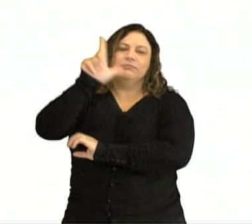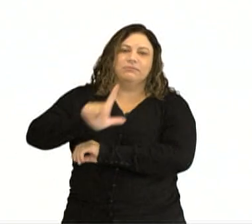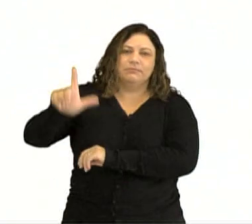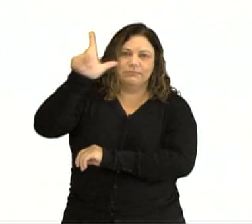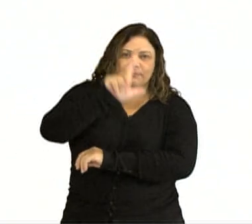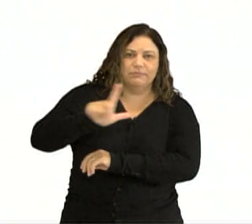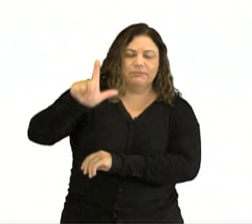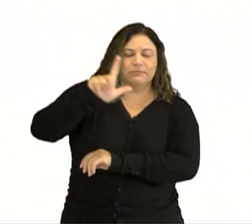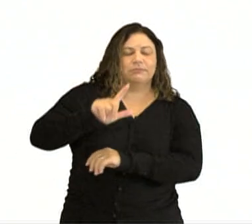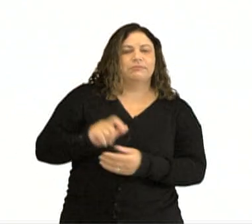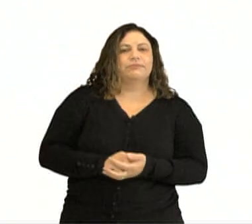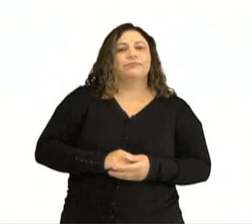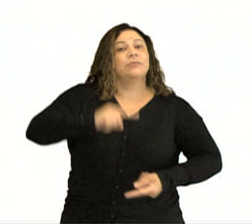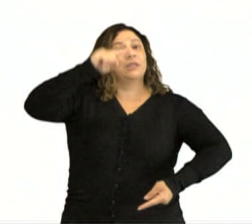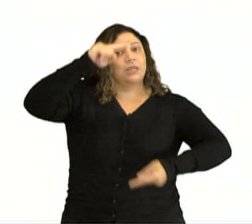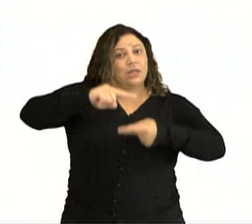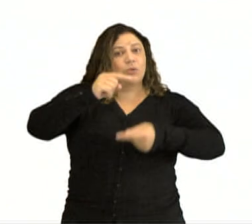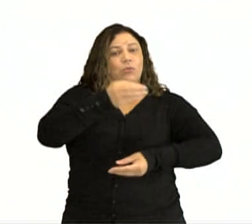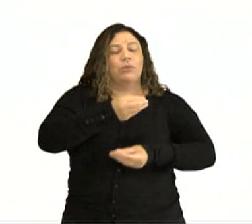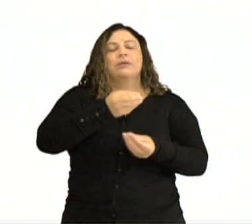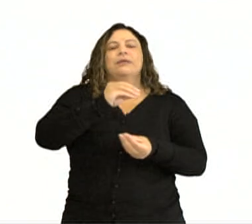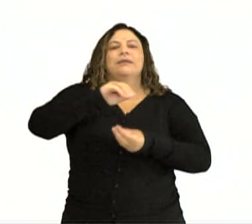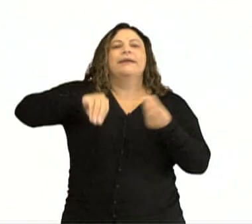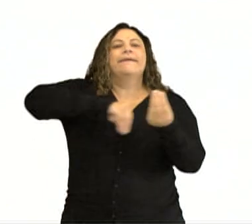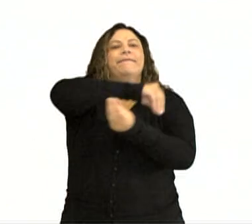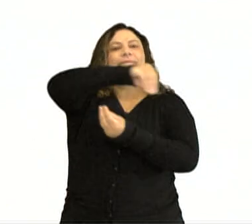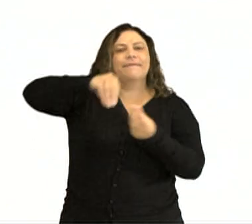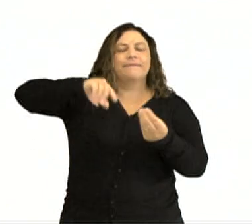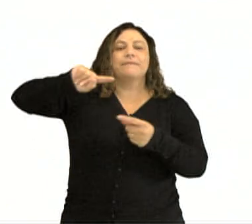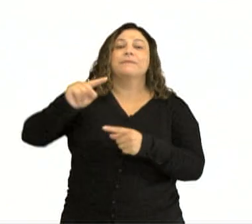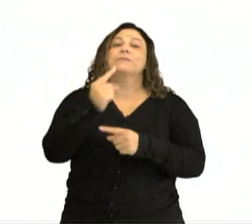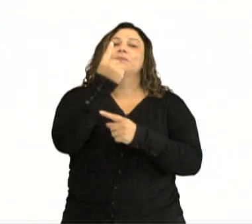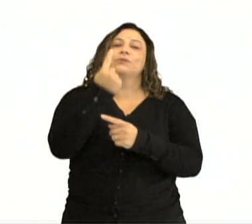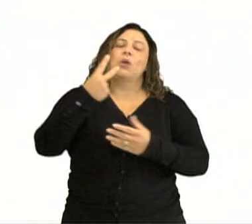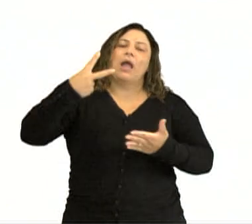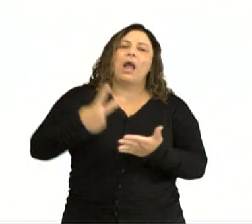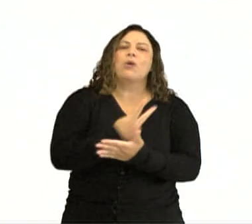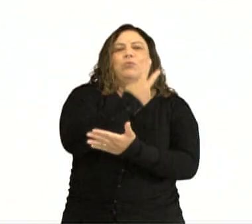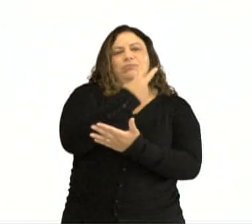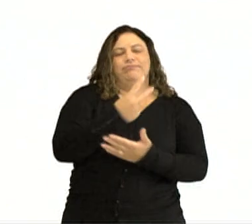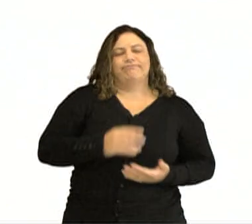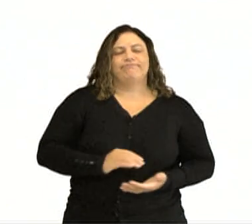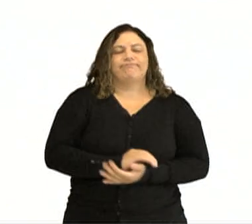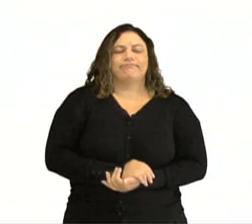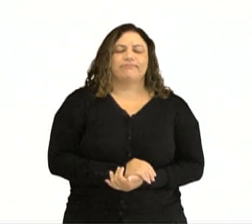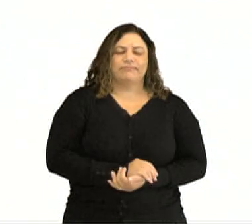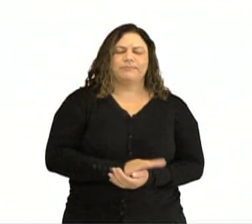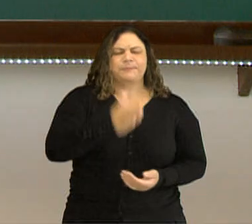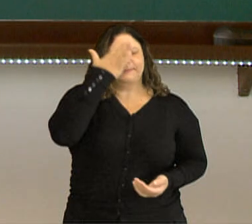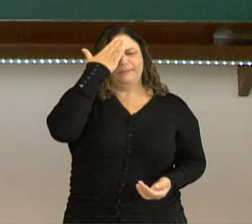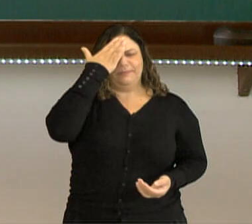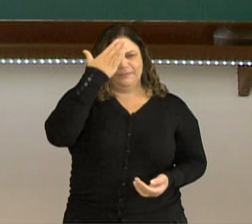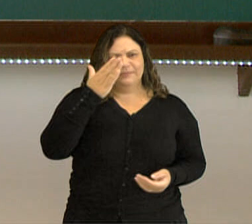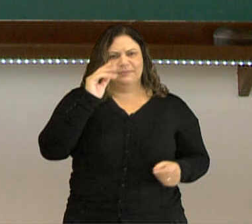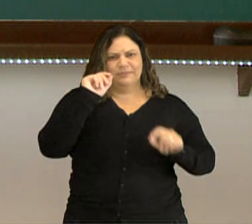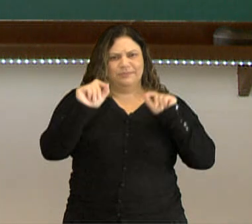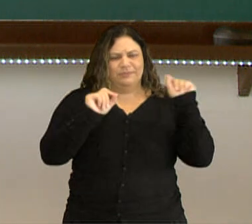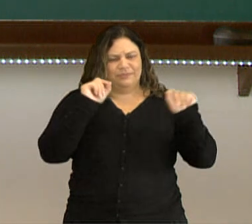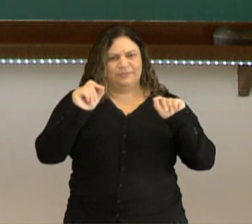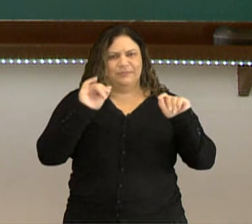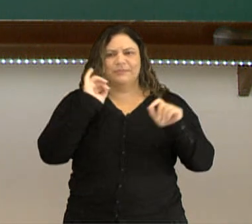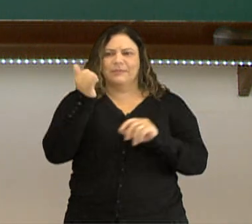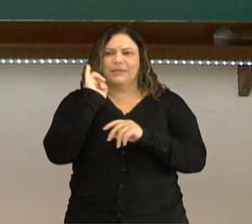narrativa curta, que envolve apenas um conflito. Então, sabemos que o conto é uma